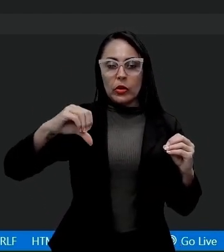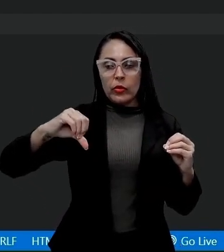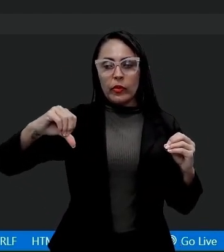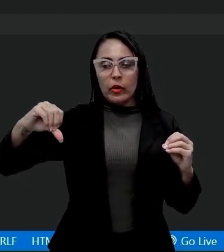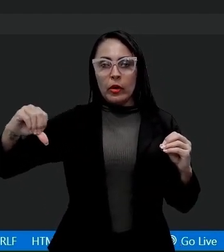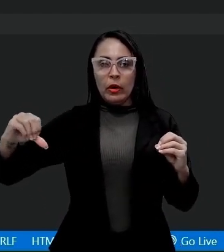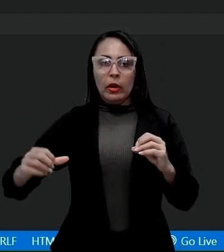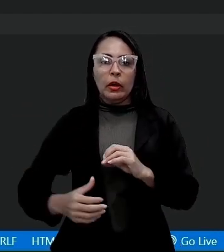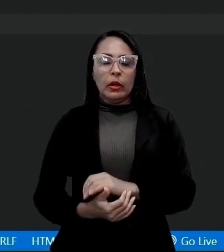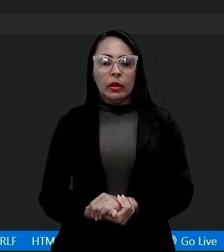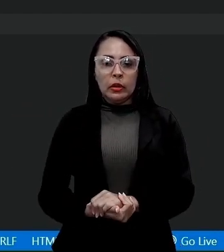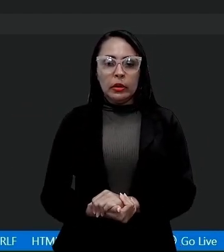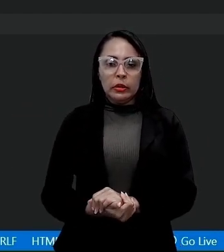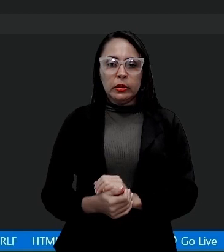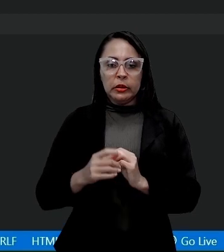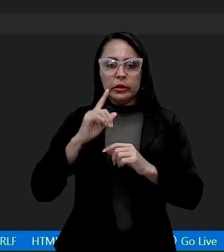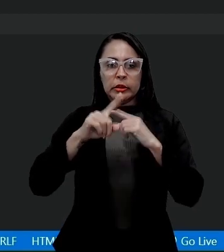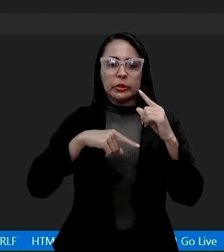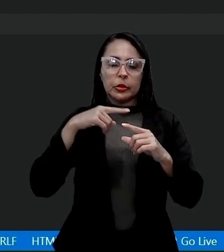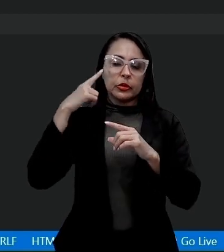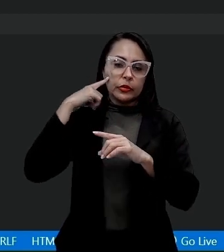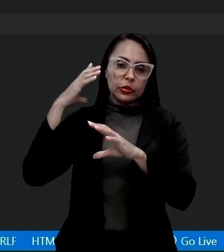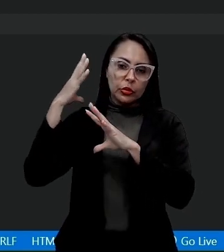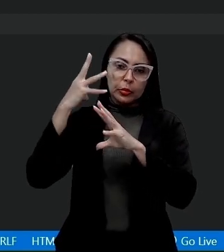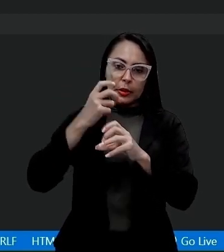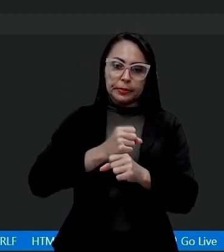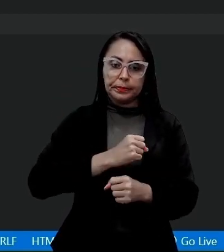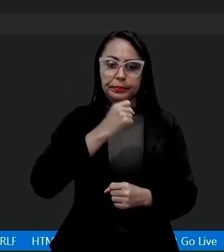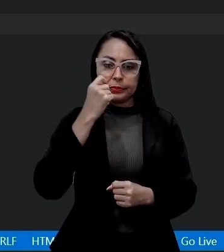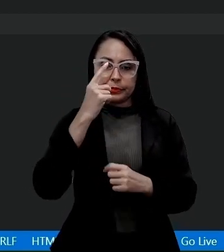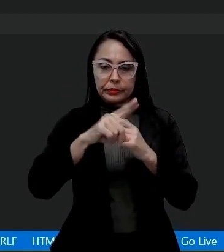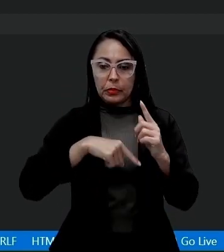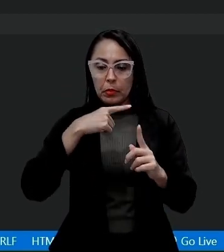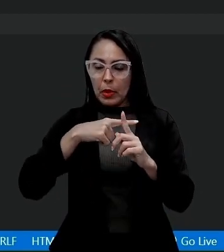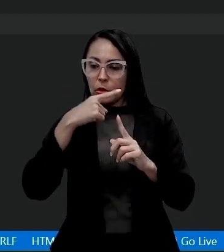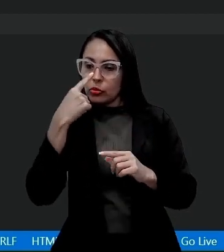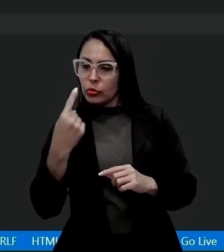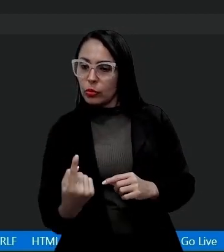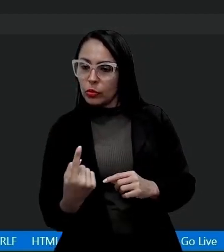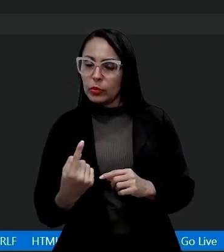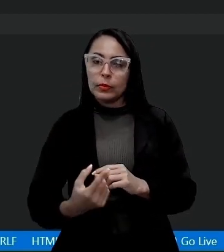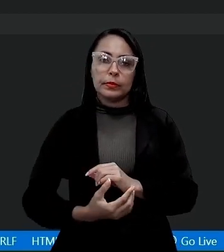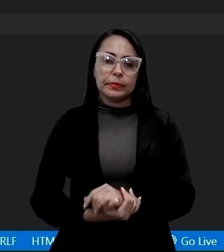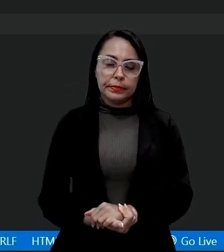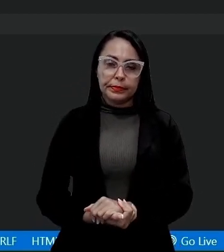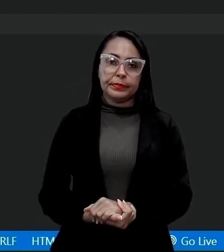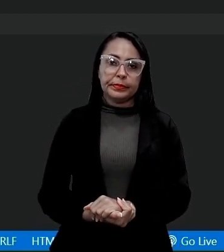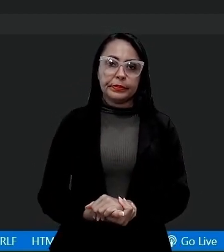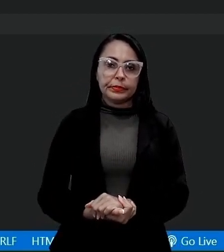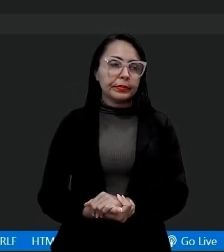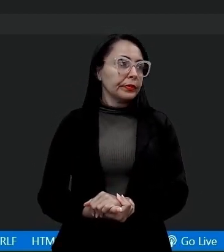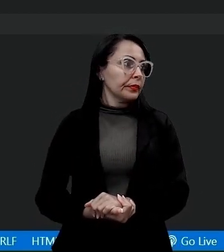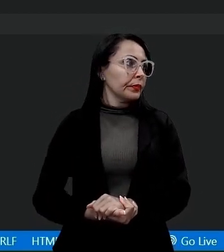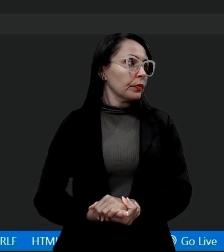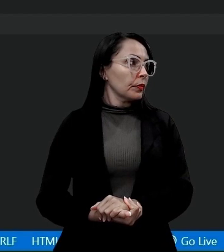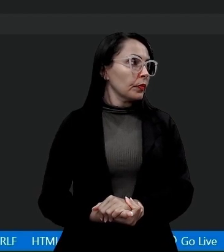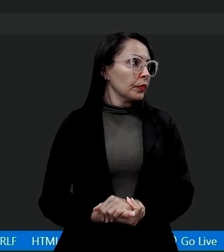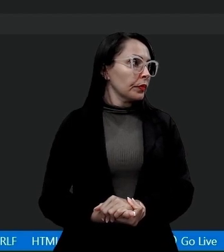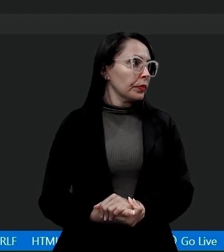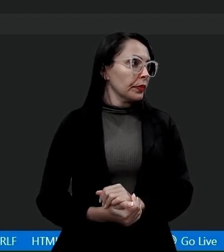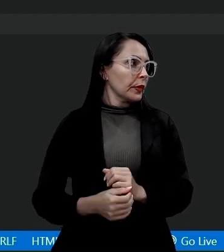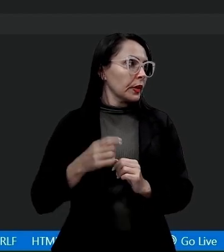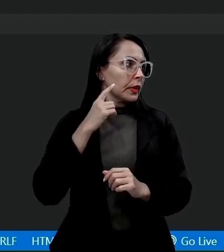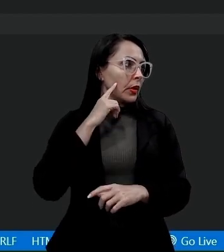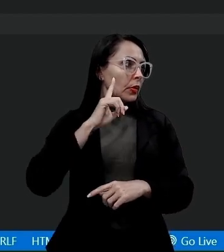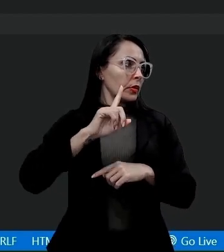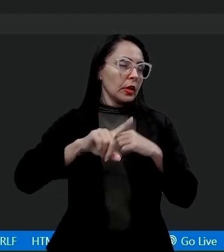5,99999. Depois eu vou somar 1, tendo um número de 1 a 6,999. Depois disso,